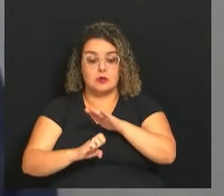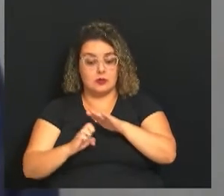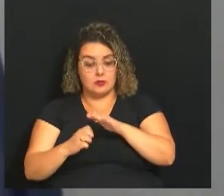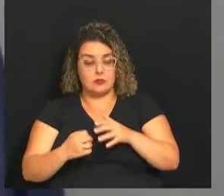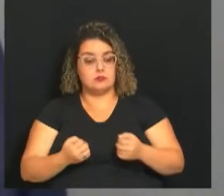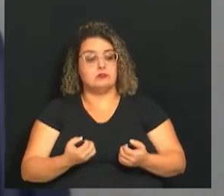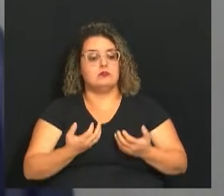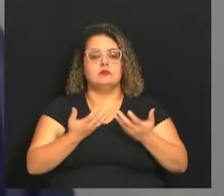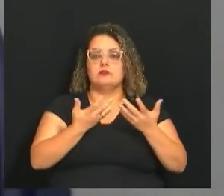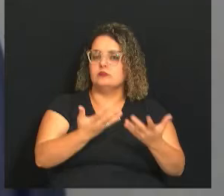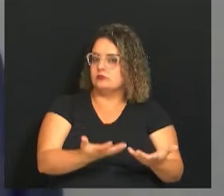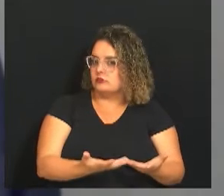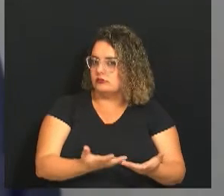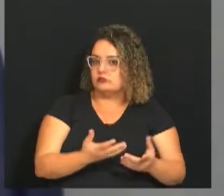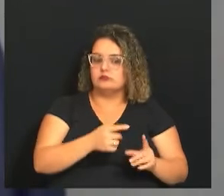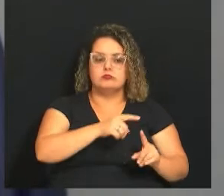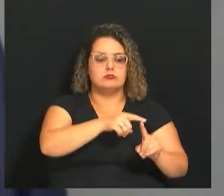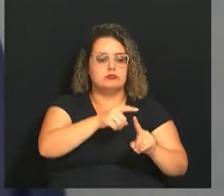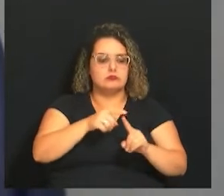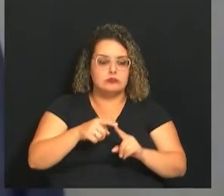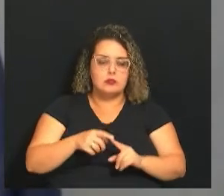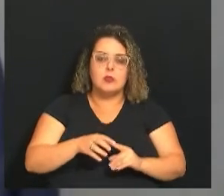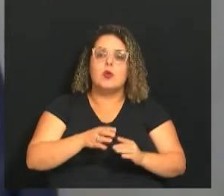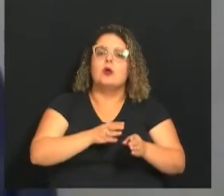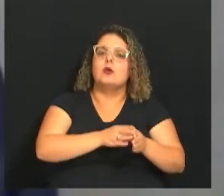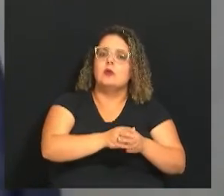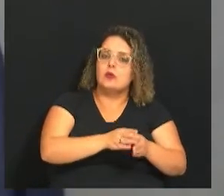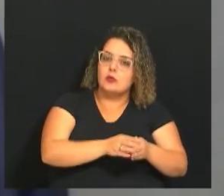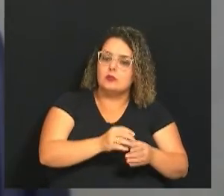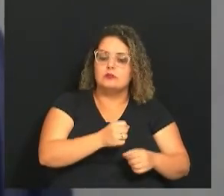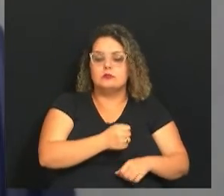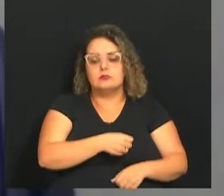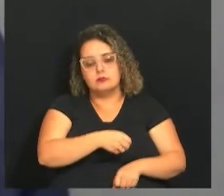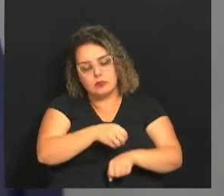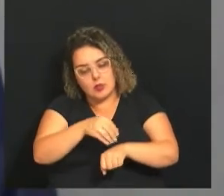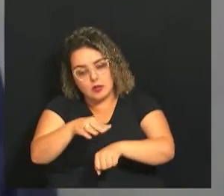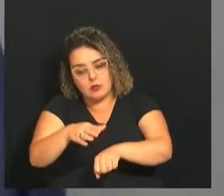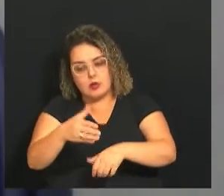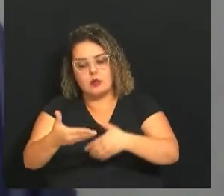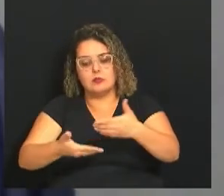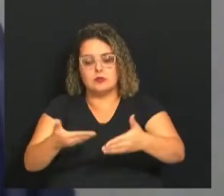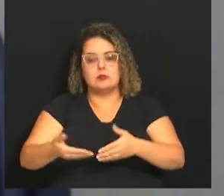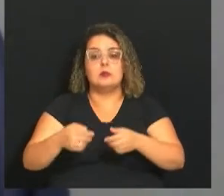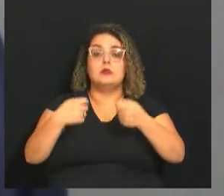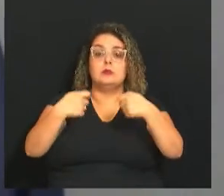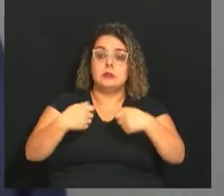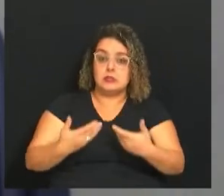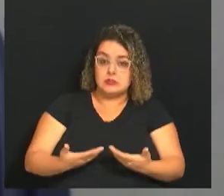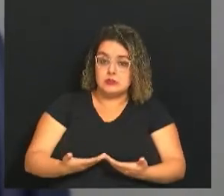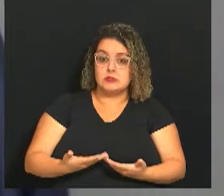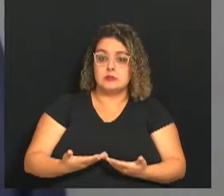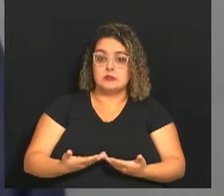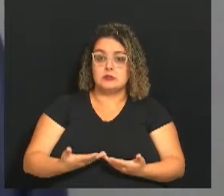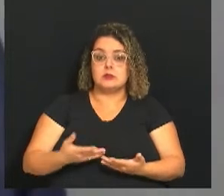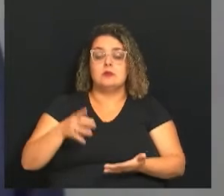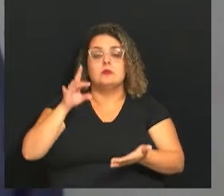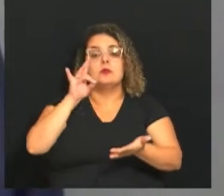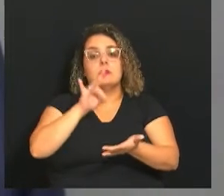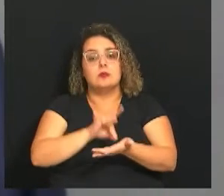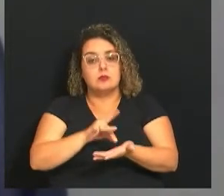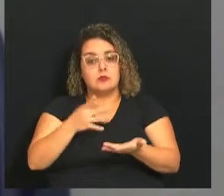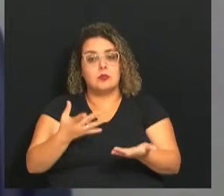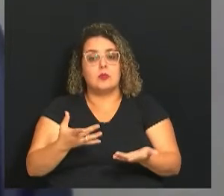as formas, orientar o funcionário, encaminhar o tratamento necessário, ou realizar o